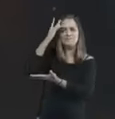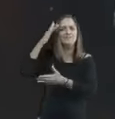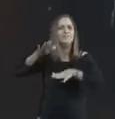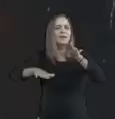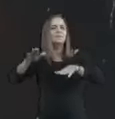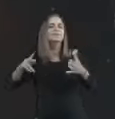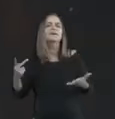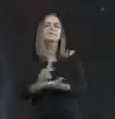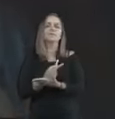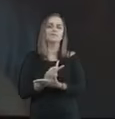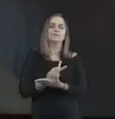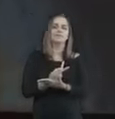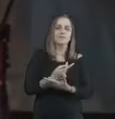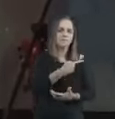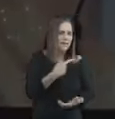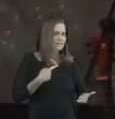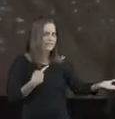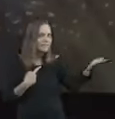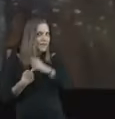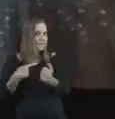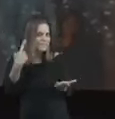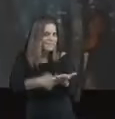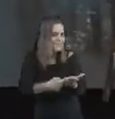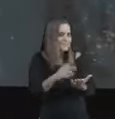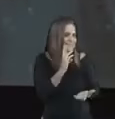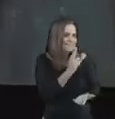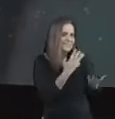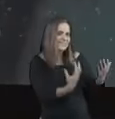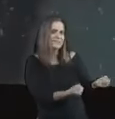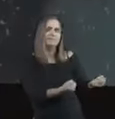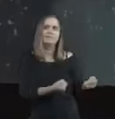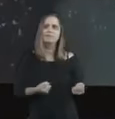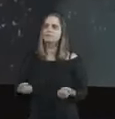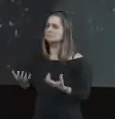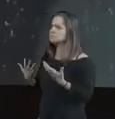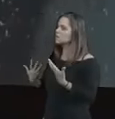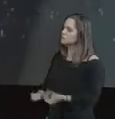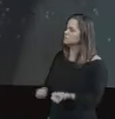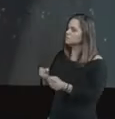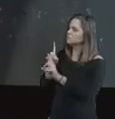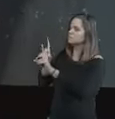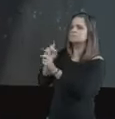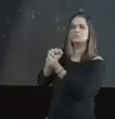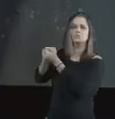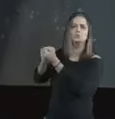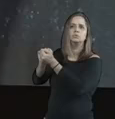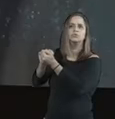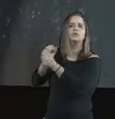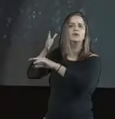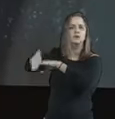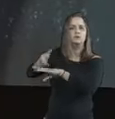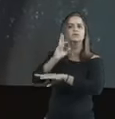então vai ter uma recepção, aí você come os negócios e fala: cara, nem sabia que existia esse negócio. Quanta coisa boa, quanto mimo também que aconteceu. Sabe por